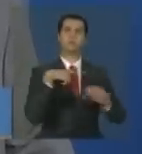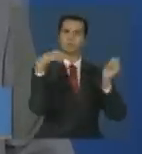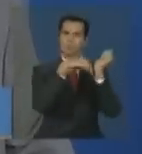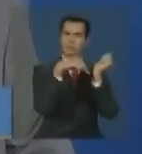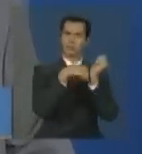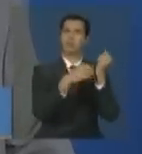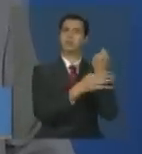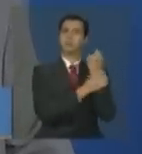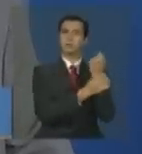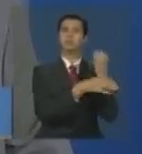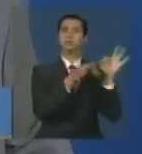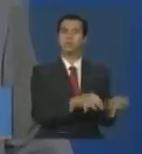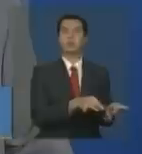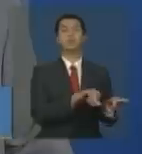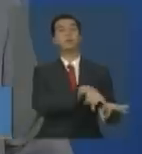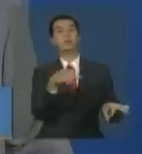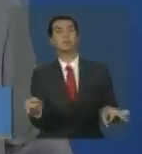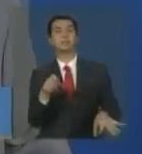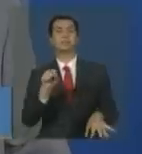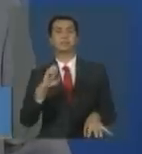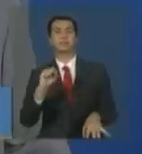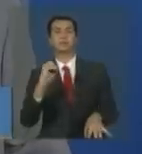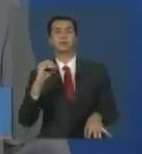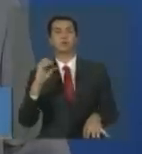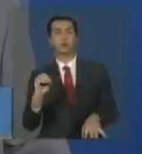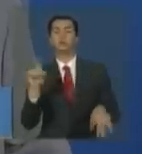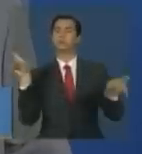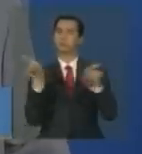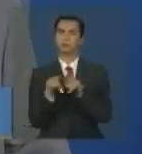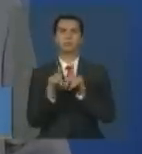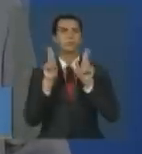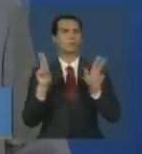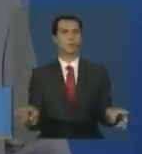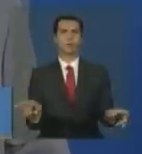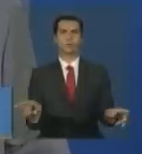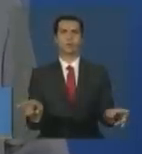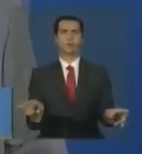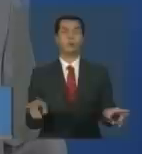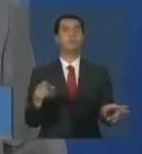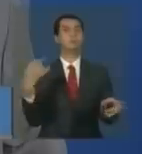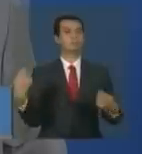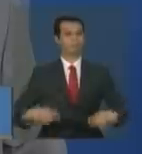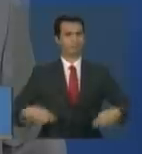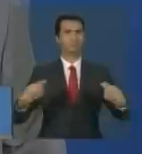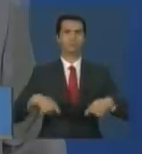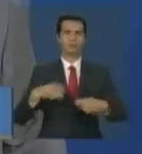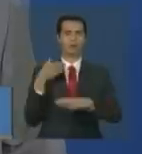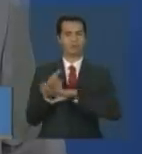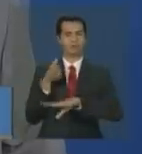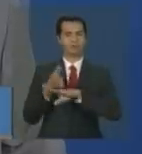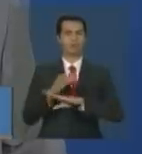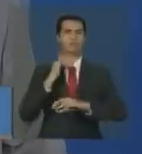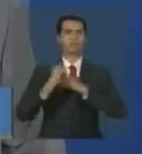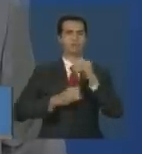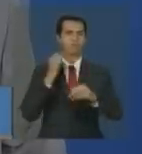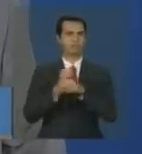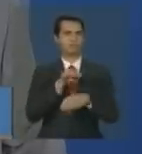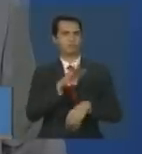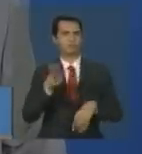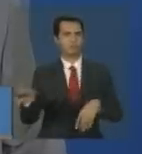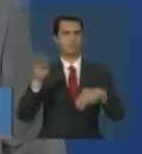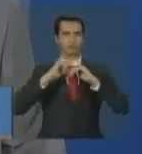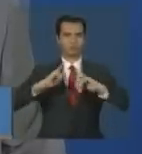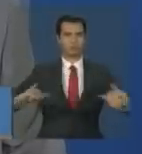no caso do preenchimento do censo também. É necessário que o acesso aos sistemas de informação, eles sejam